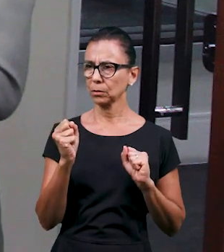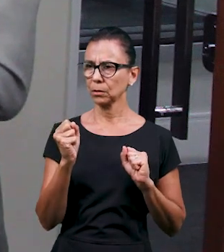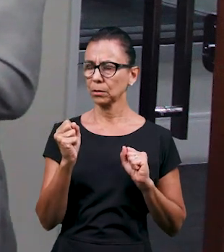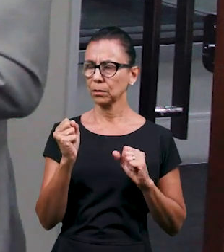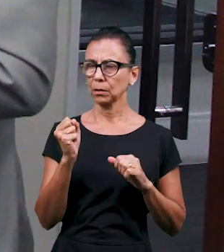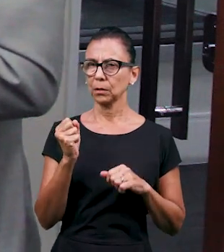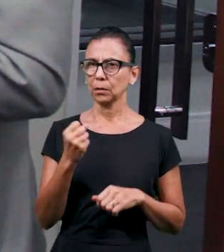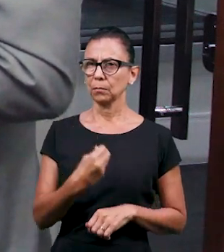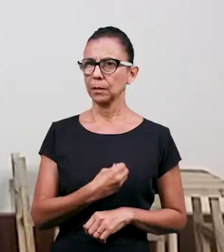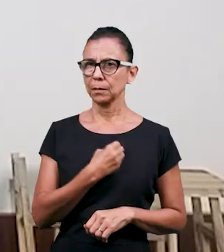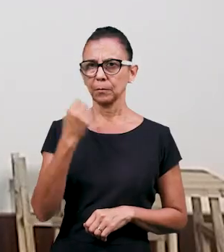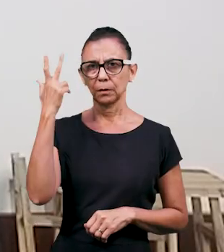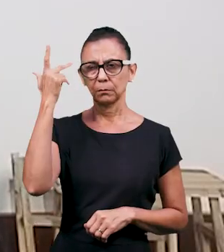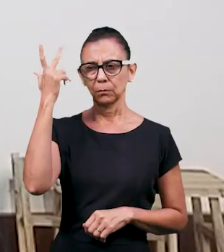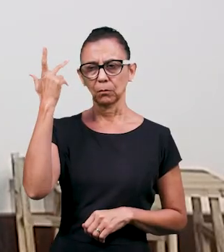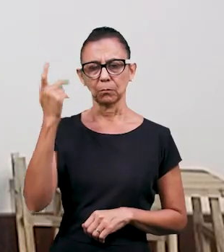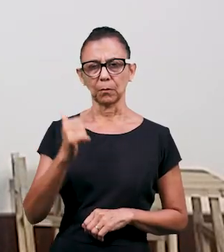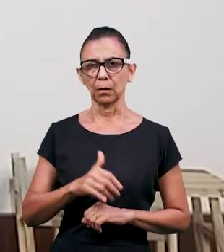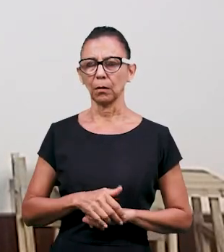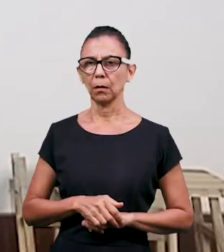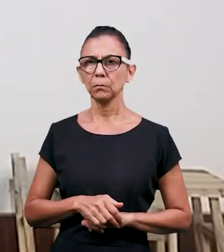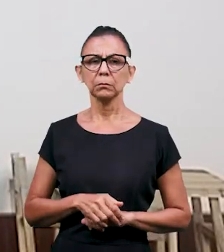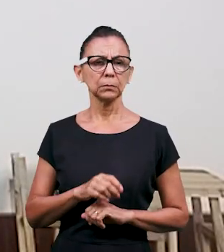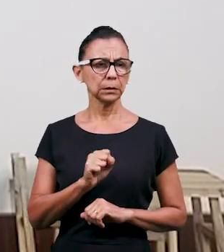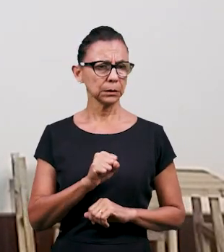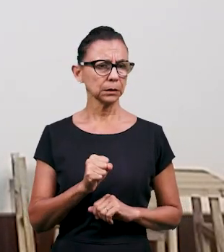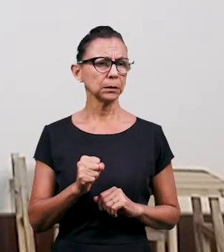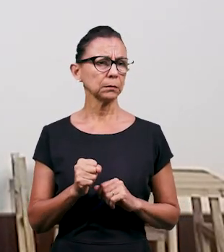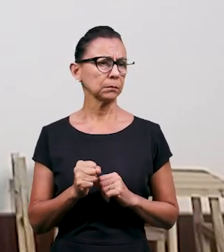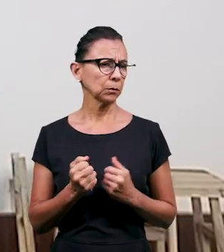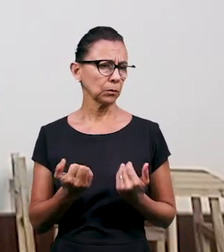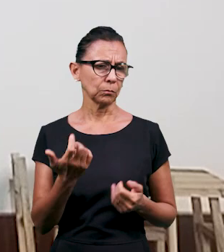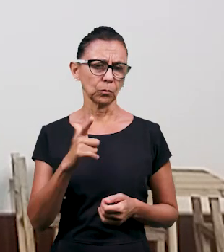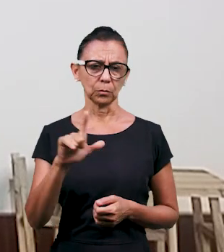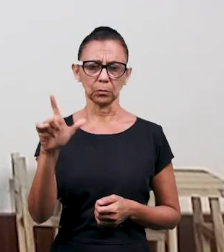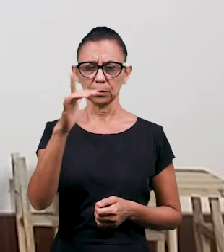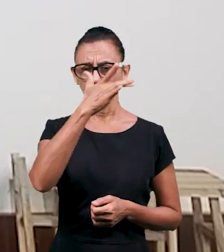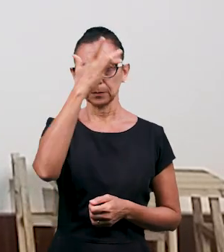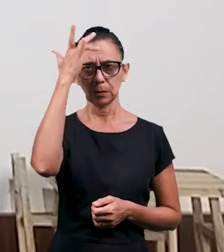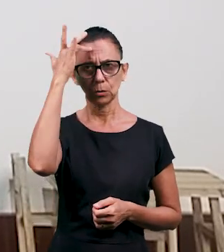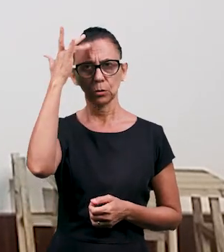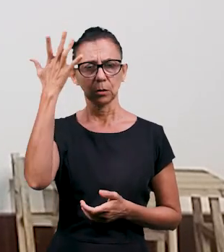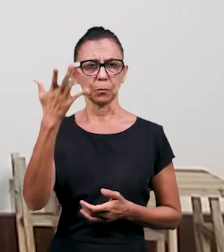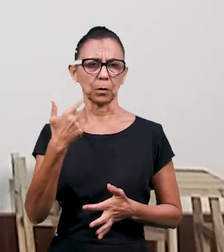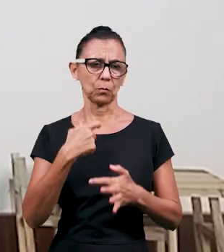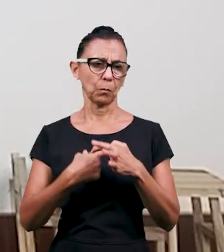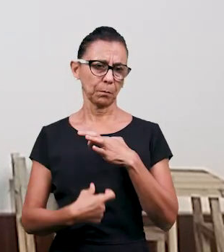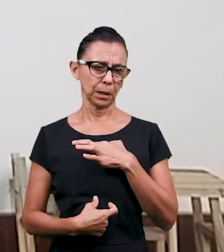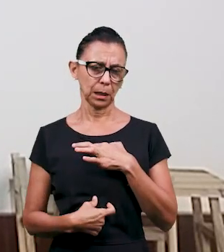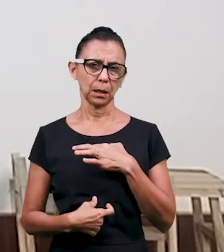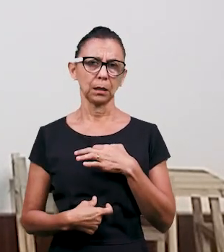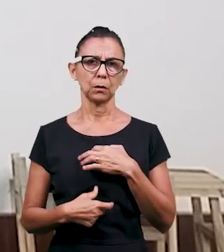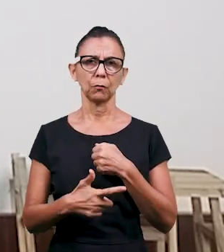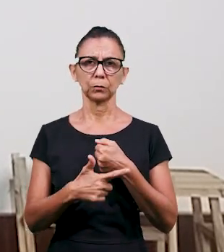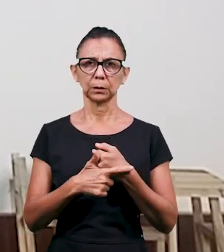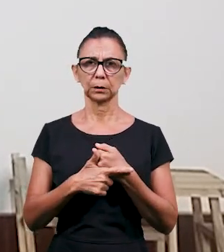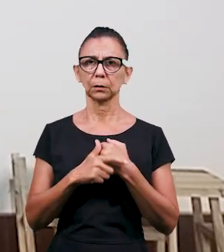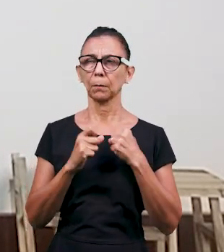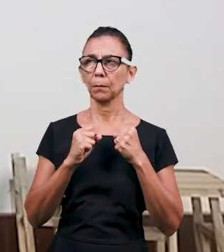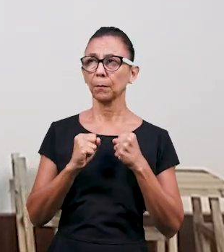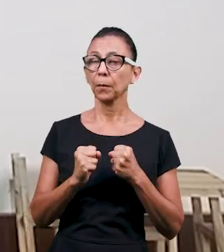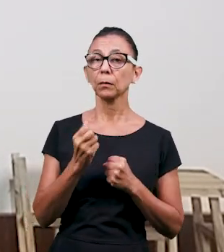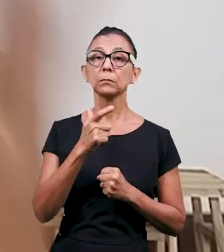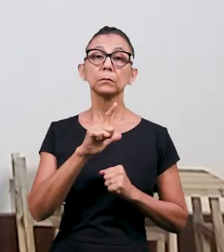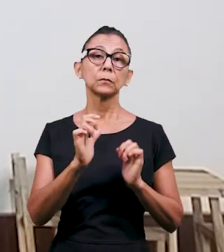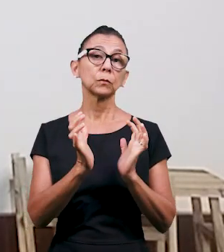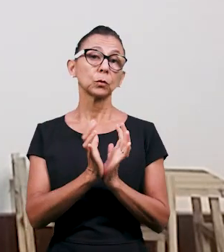igreja? Pode sim, como qualquer um dos nossos irmãos, né? Então eles podem ser obreiros, eles podem participar também